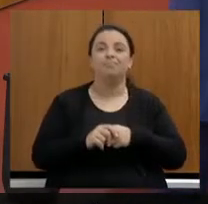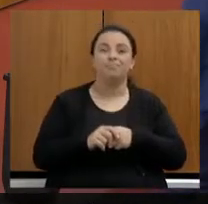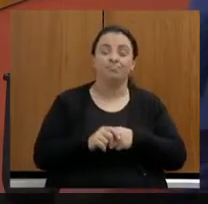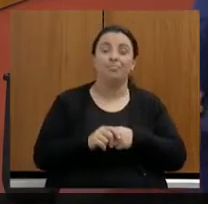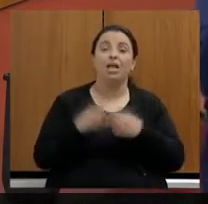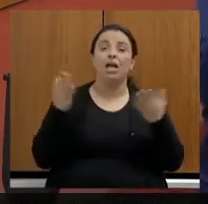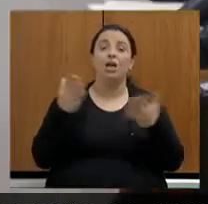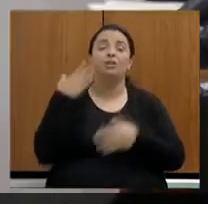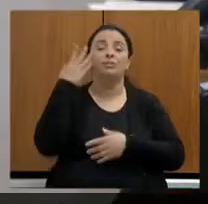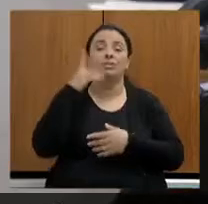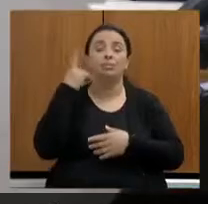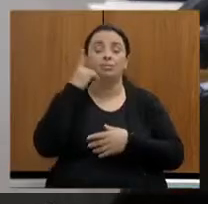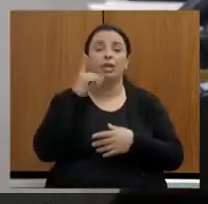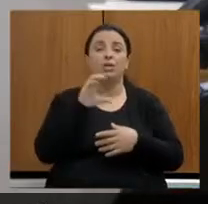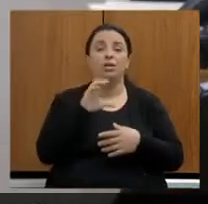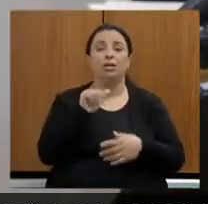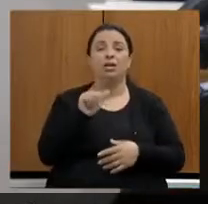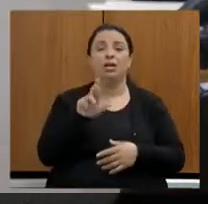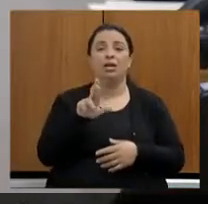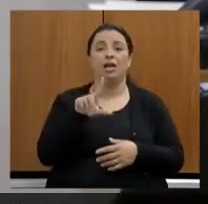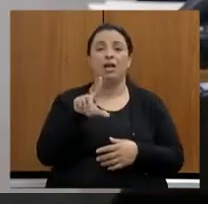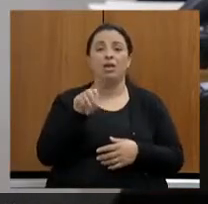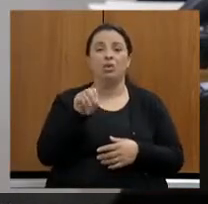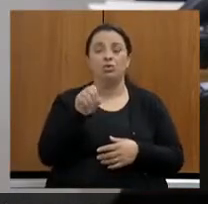palavra deputado Carlos Pimenta